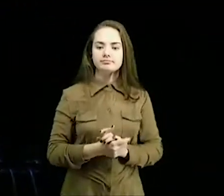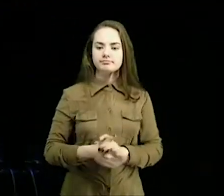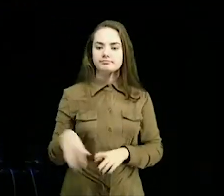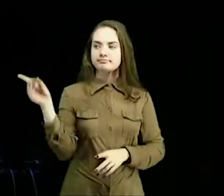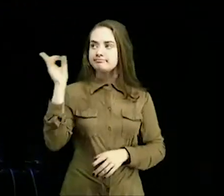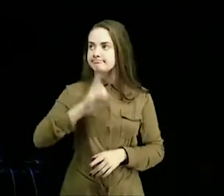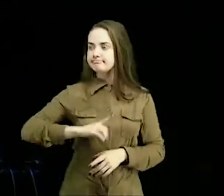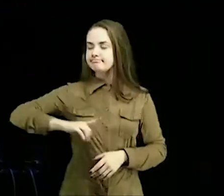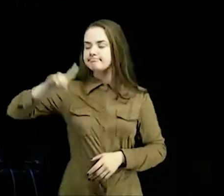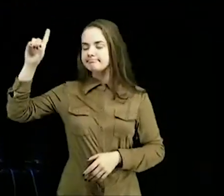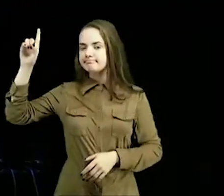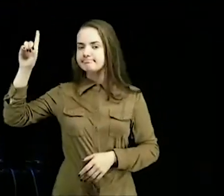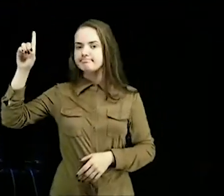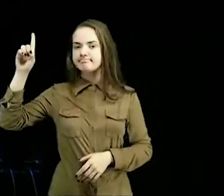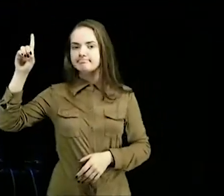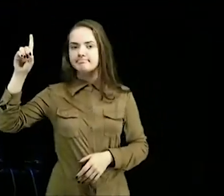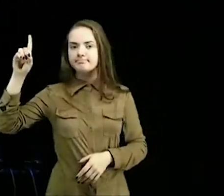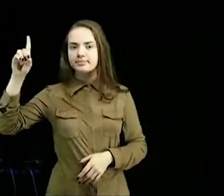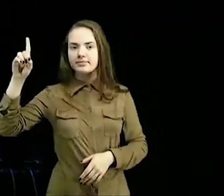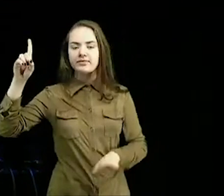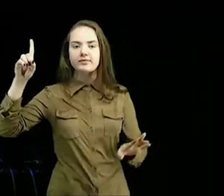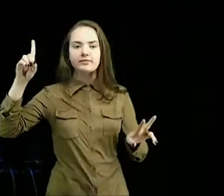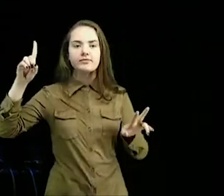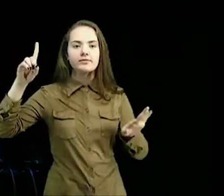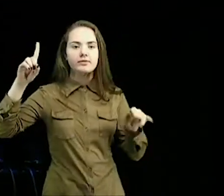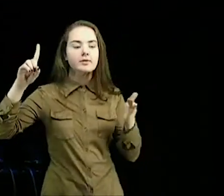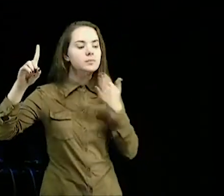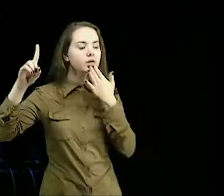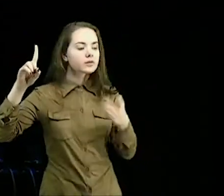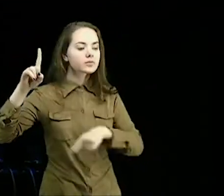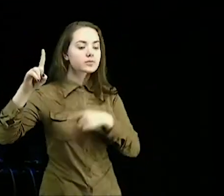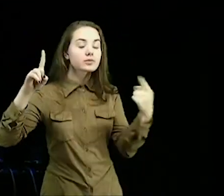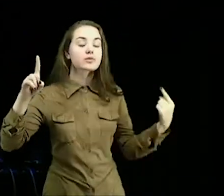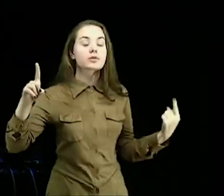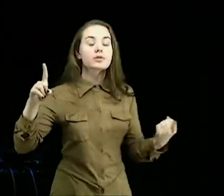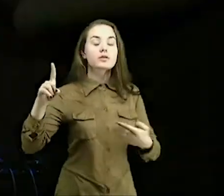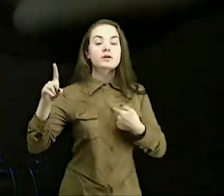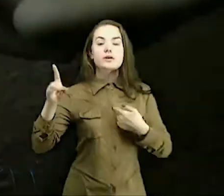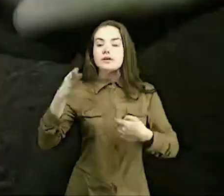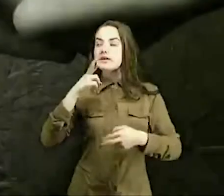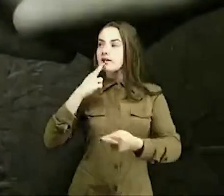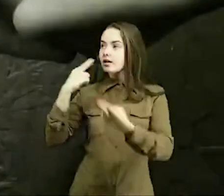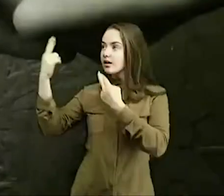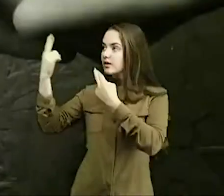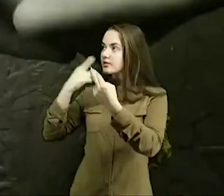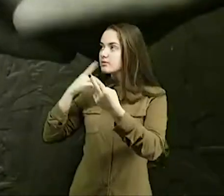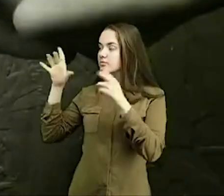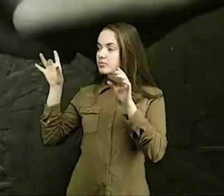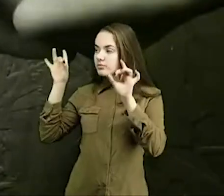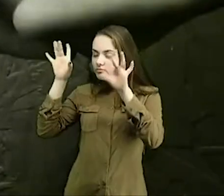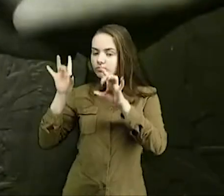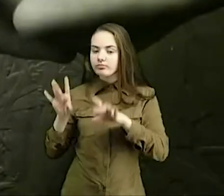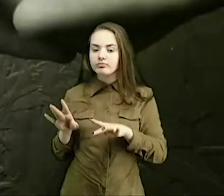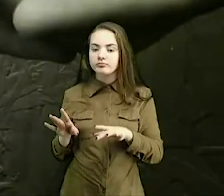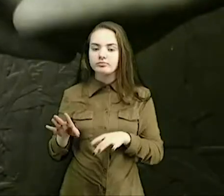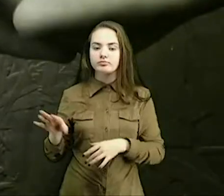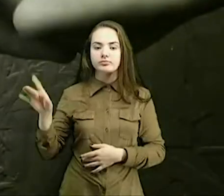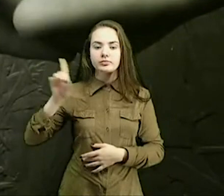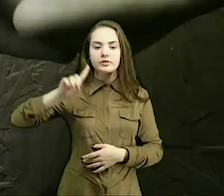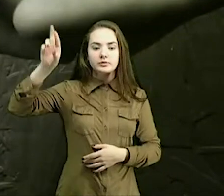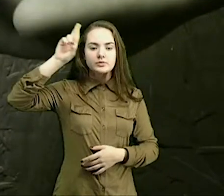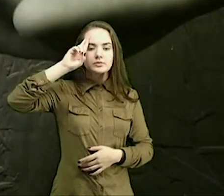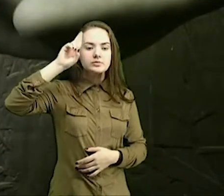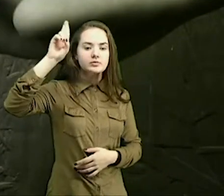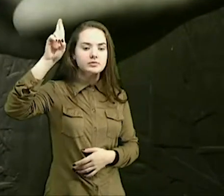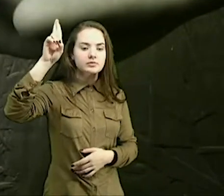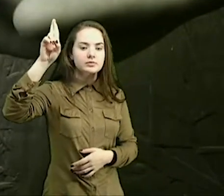no relacionamento fidelidade, exclusividade. Isaías 42:8. Eu sou o Senhor. Este é o meu nome. Como é que é o nome